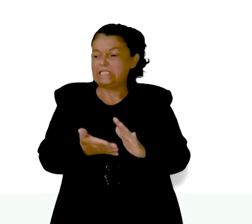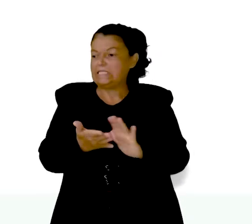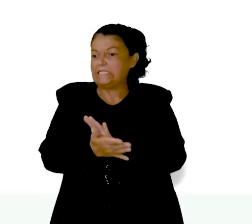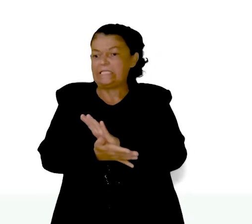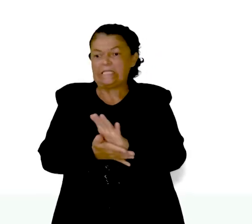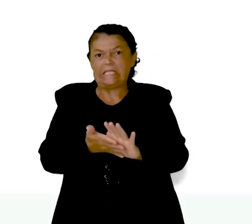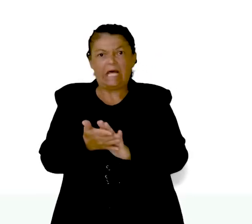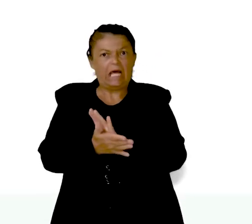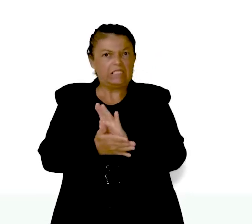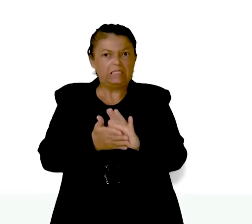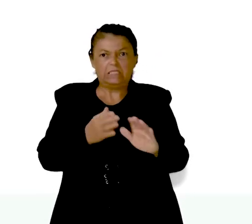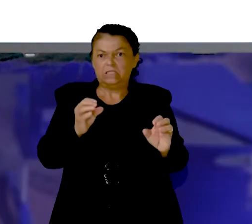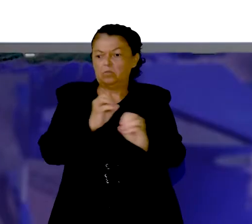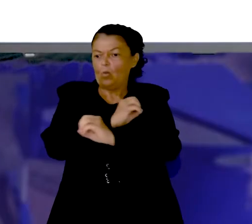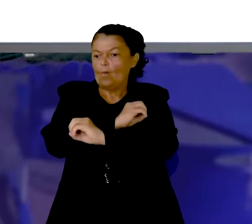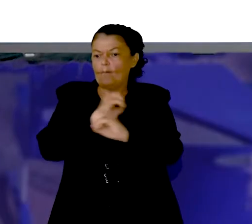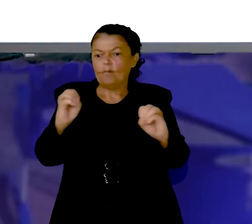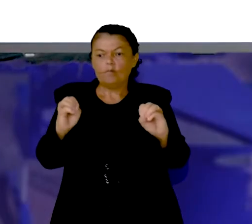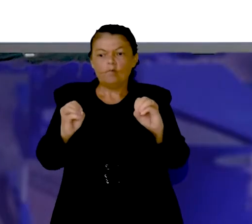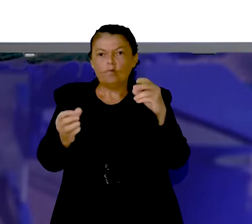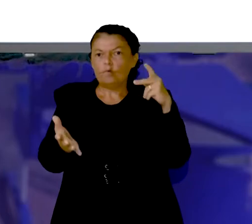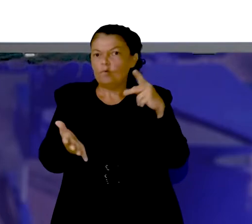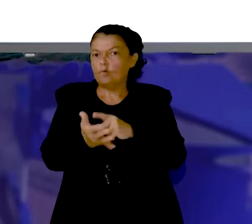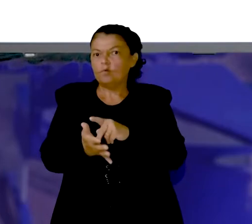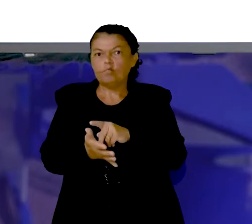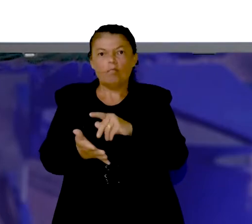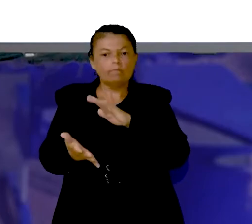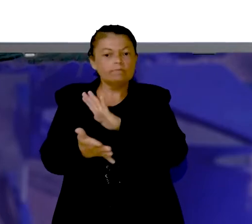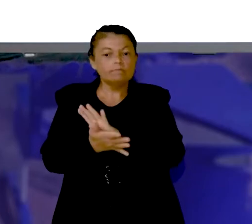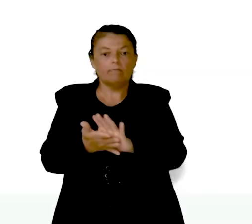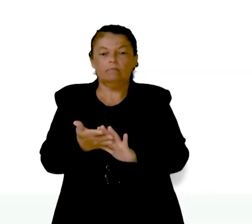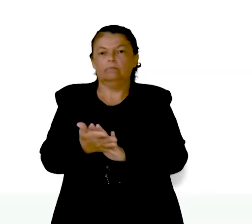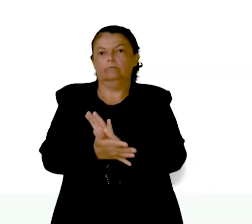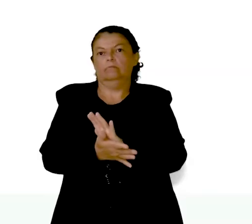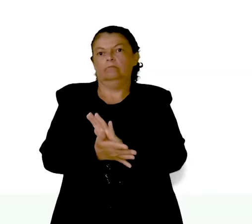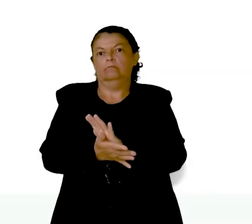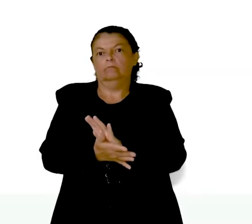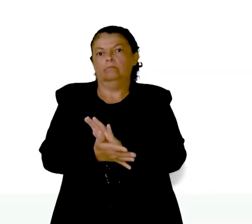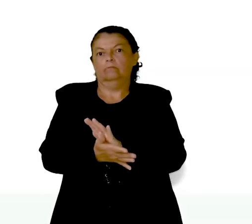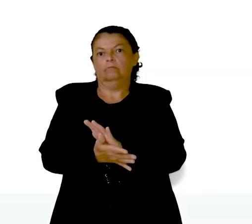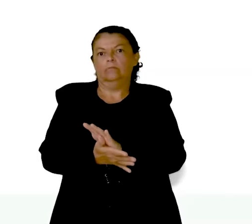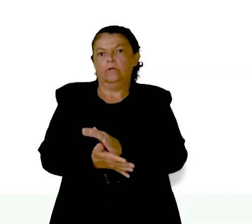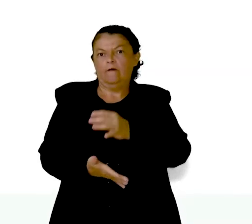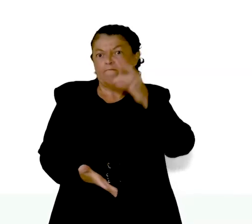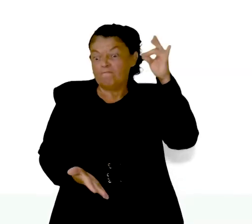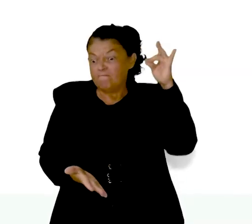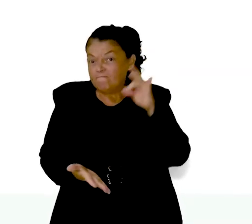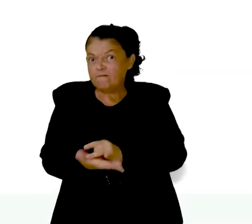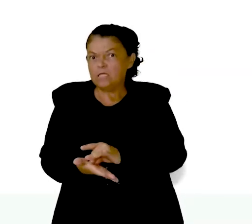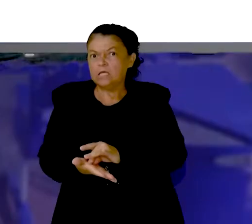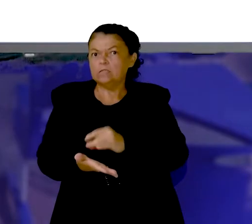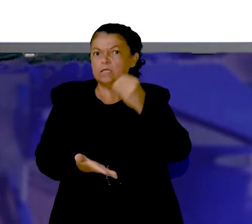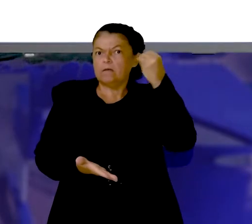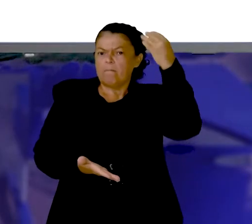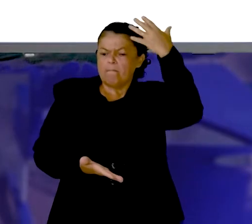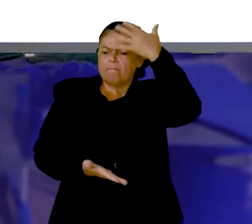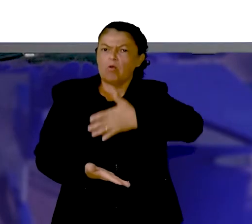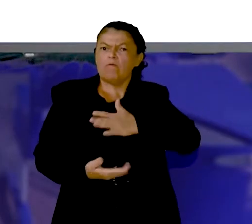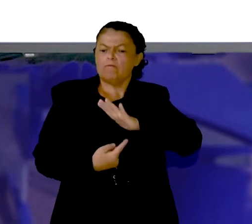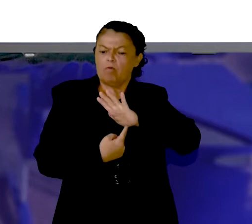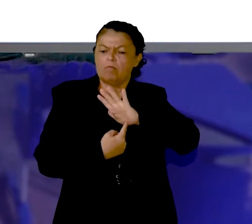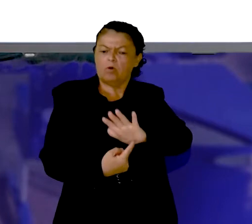nenhuma verdade. Seja essa verdade absoluta, que tenha